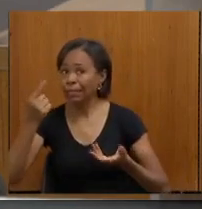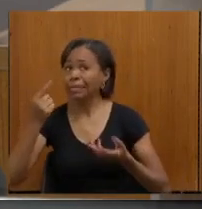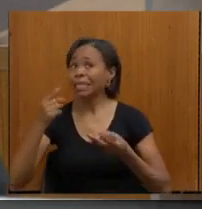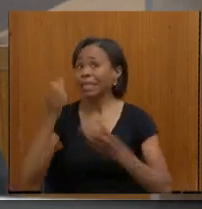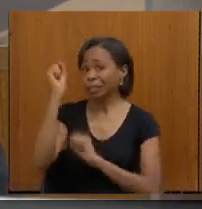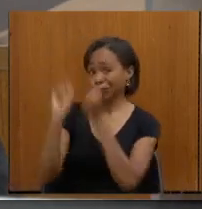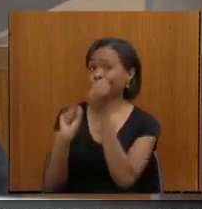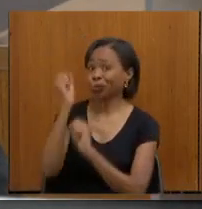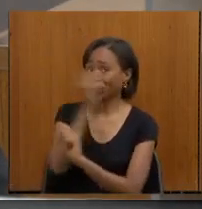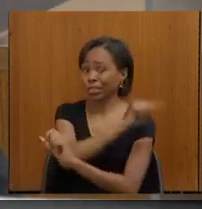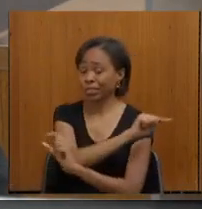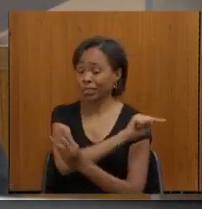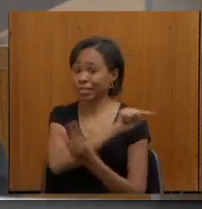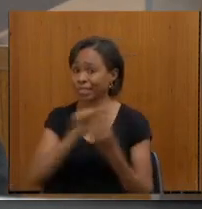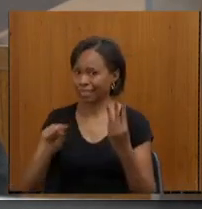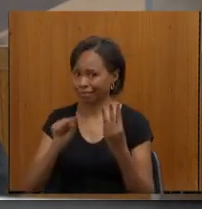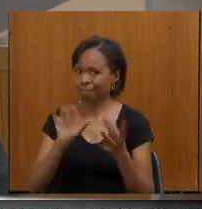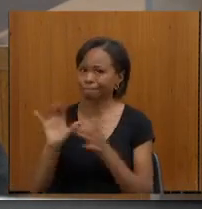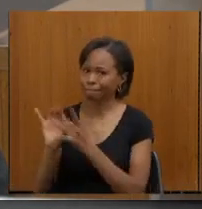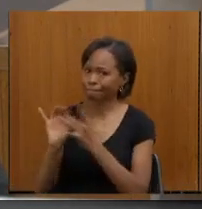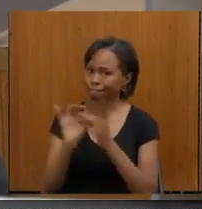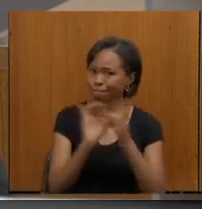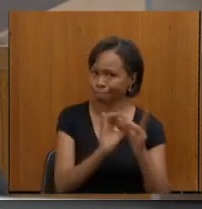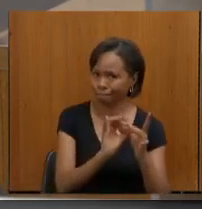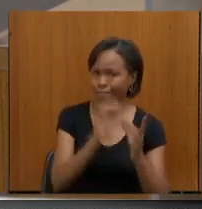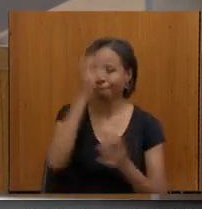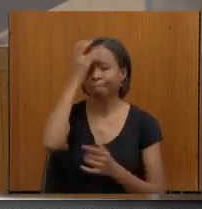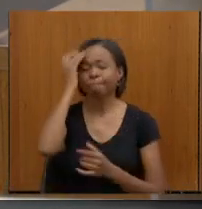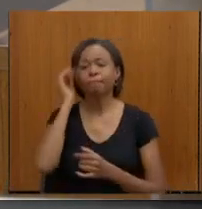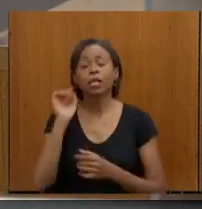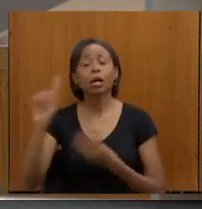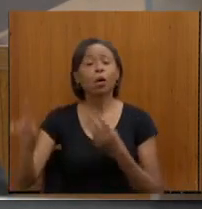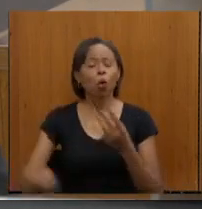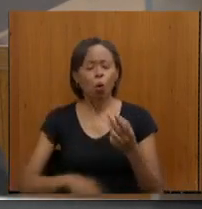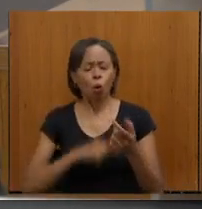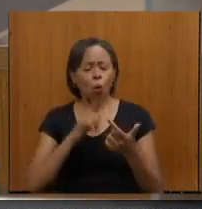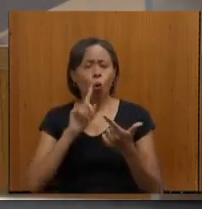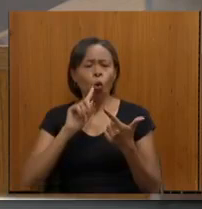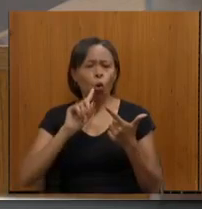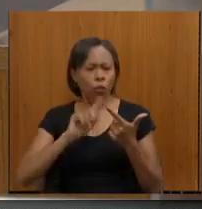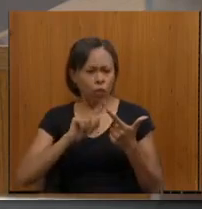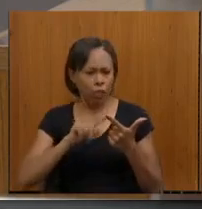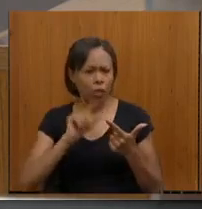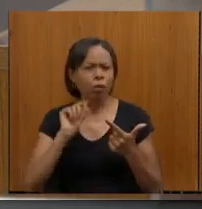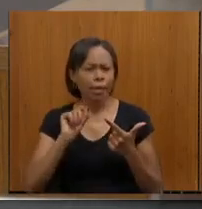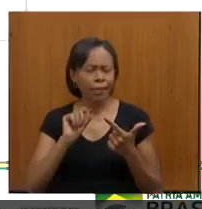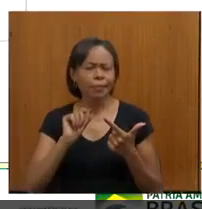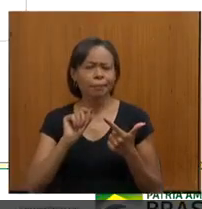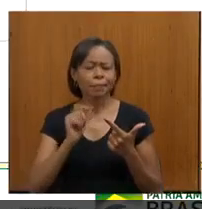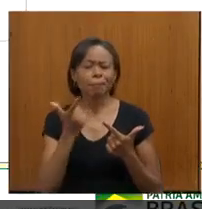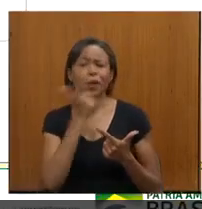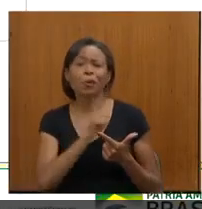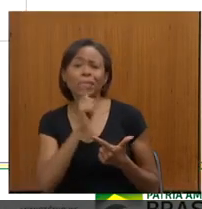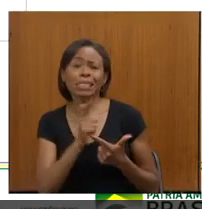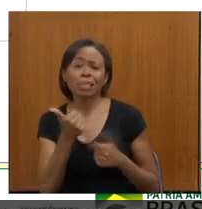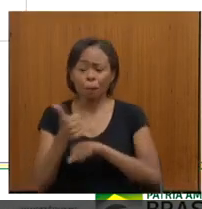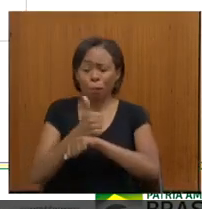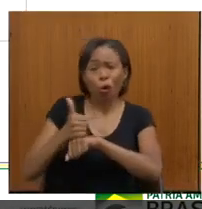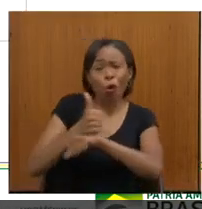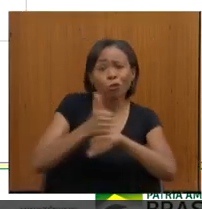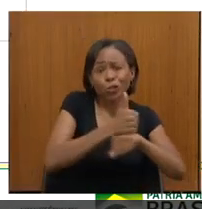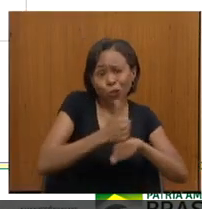hélice próximo o SO2 e diz respeito à capacitação de Recursos Humanos antes de qualquer coisa